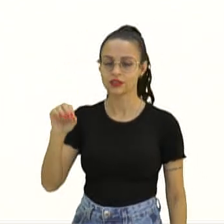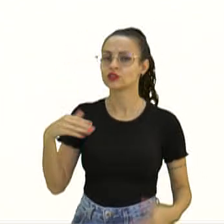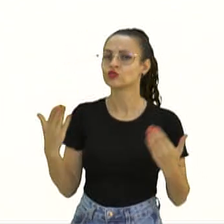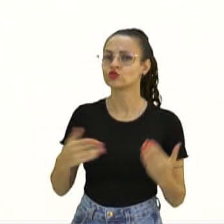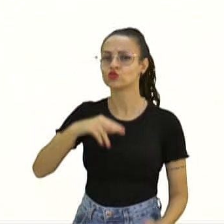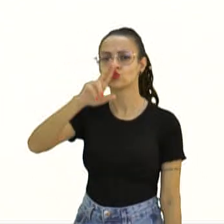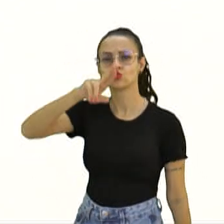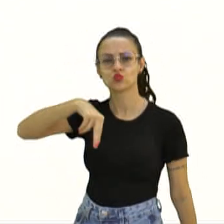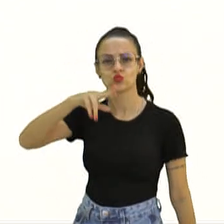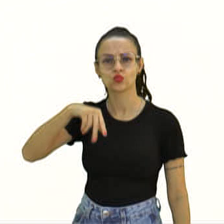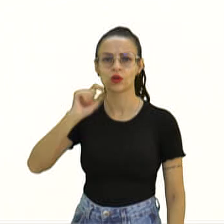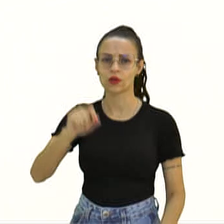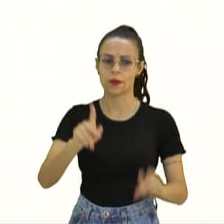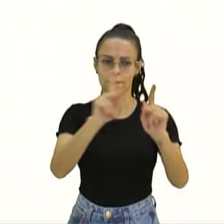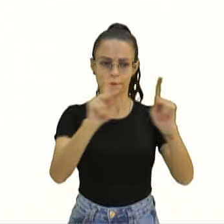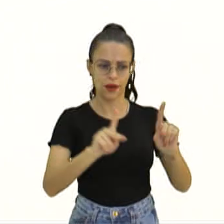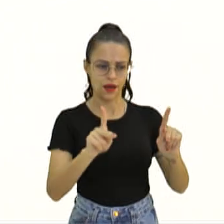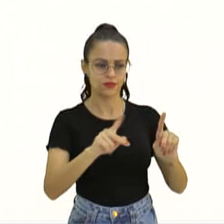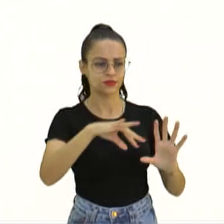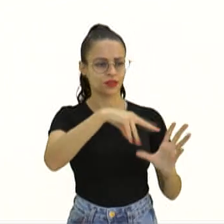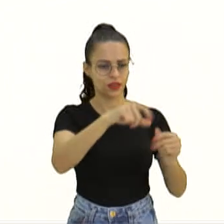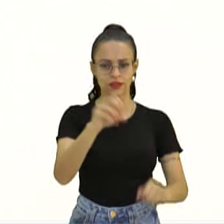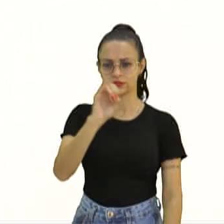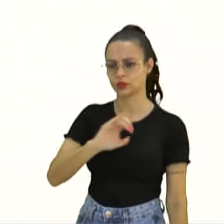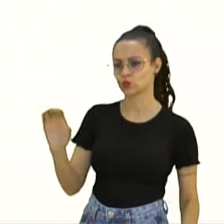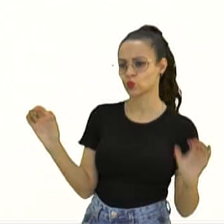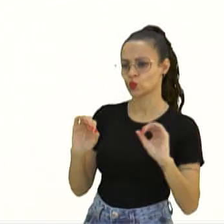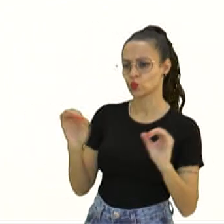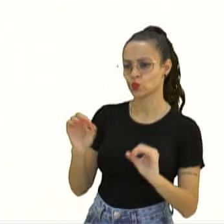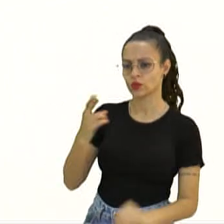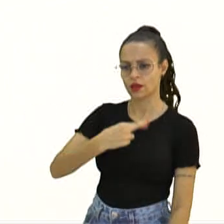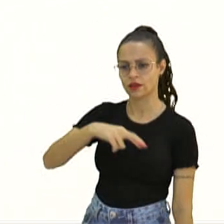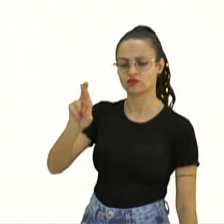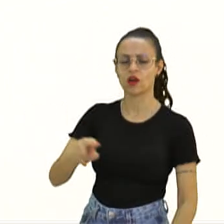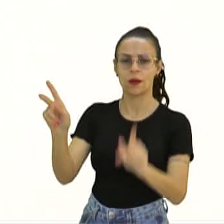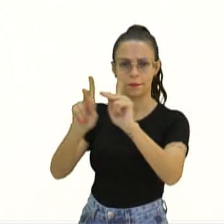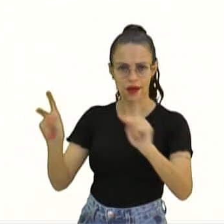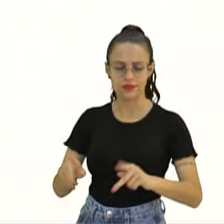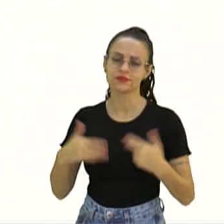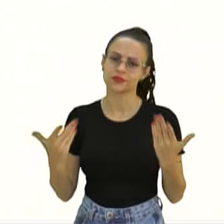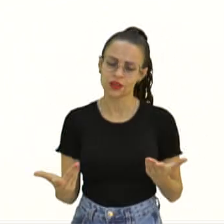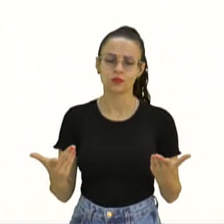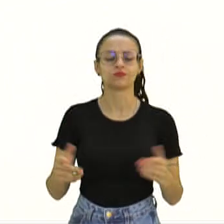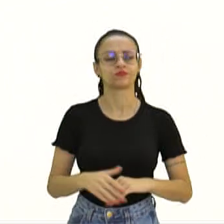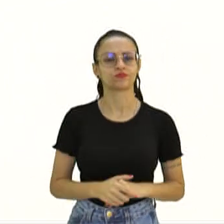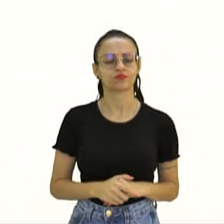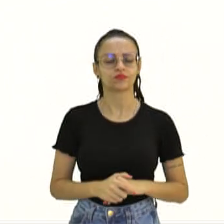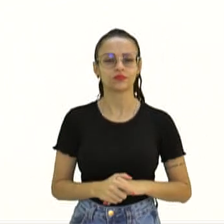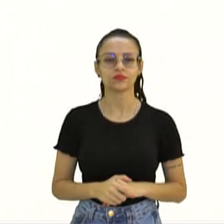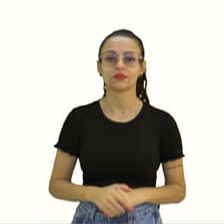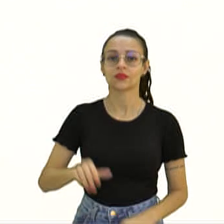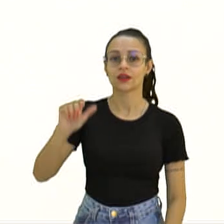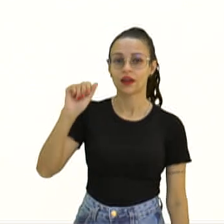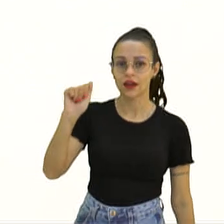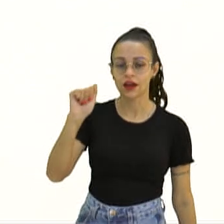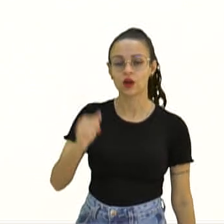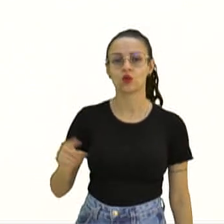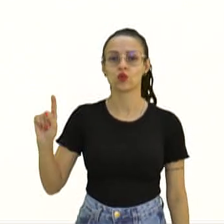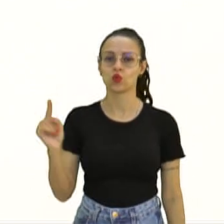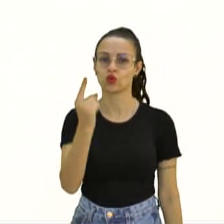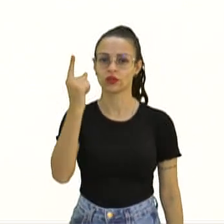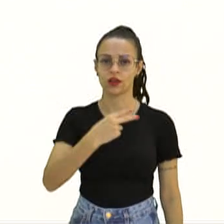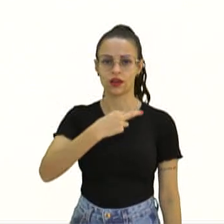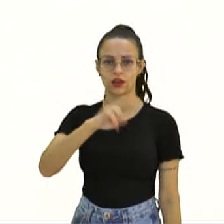não houver paz entre as religiões e nunca Haverá paz entre as religiões enquanto não houver letra Há uma única religião